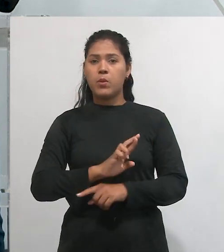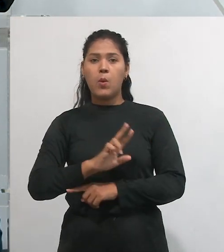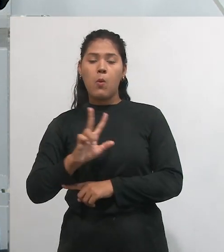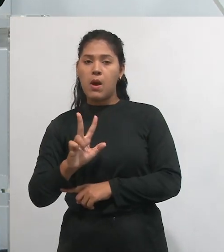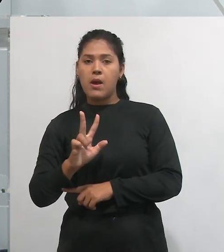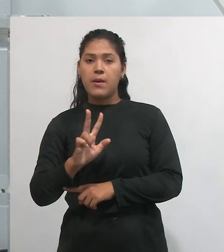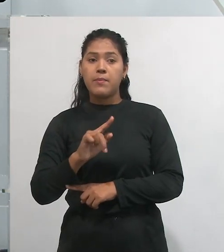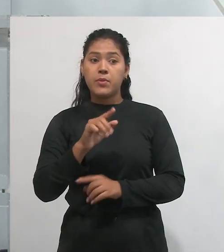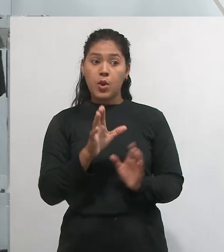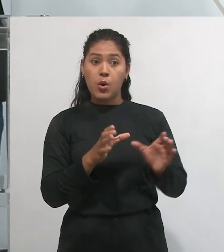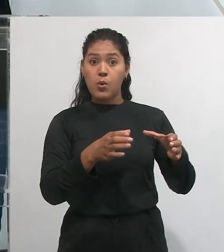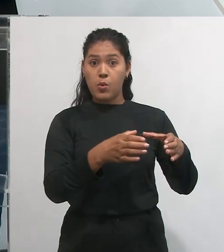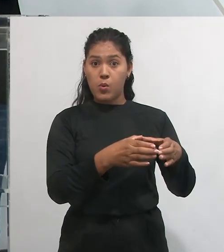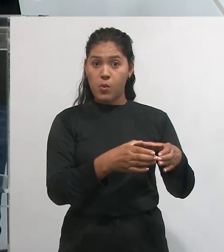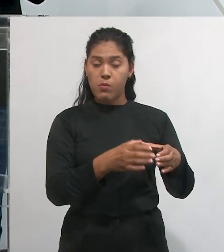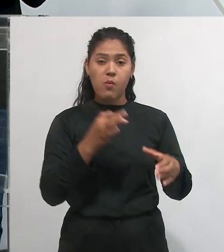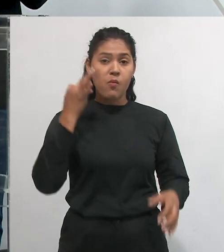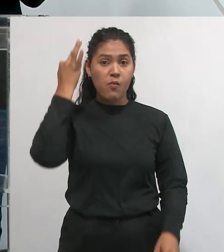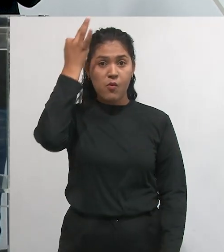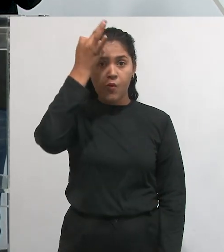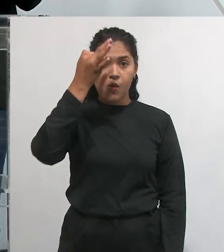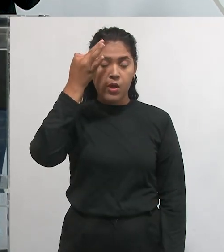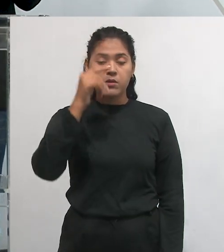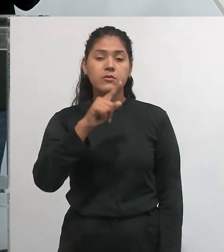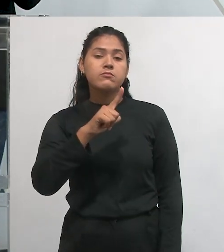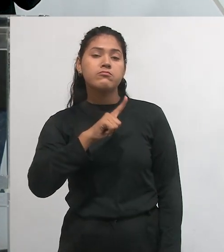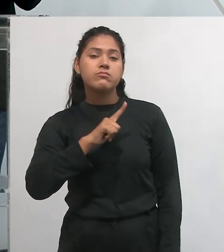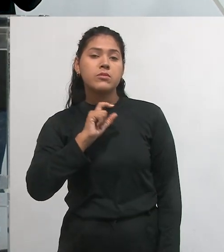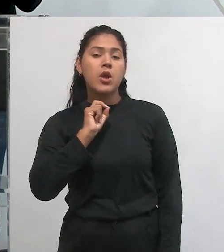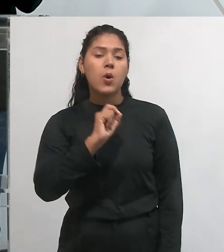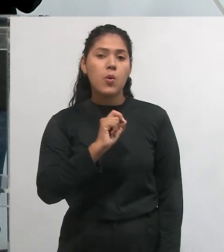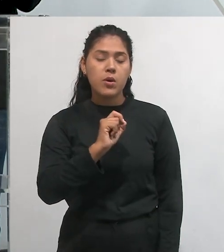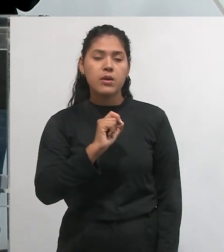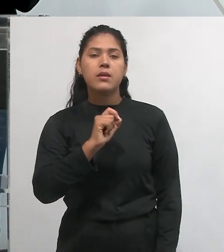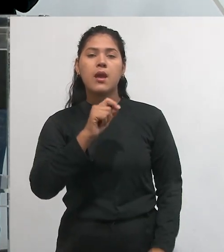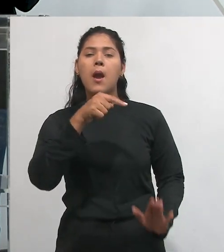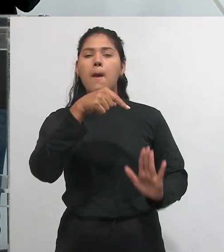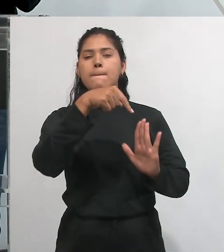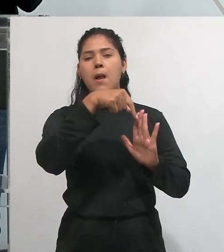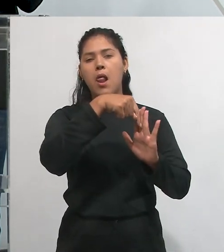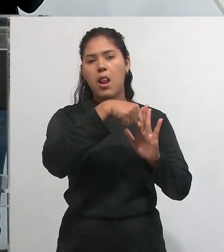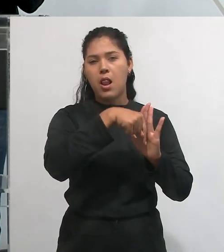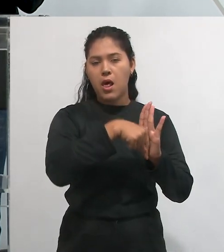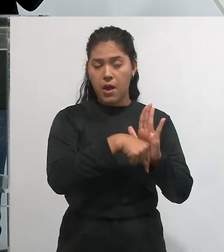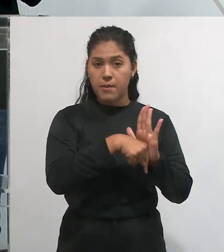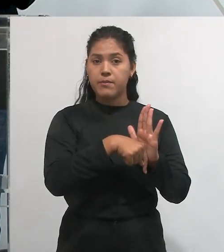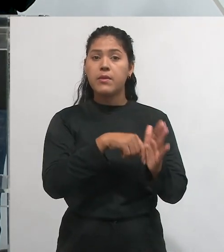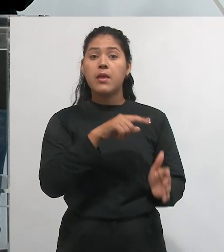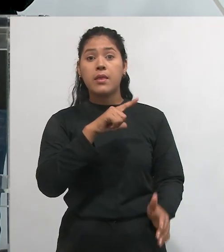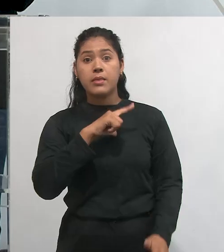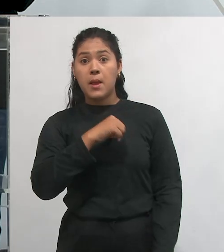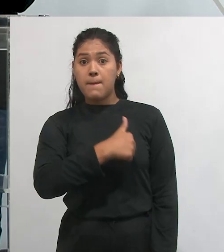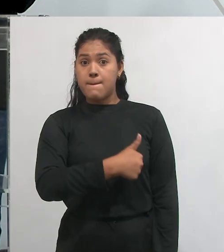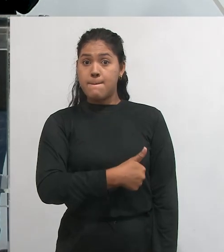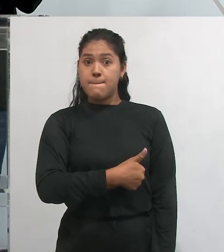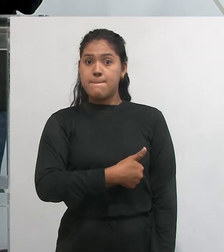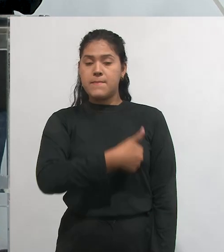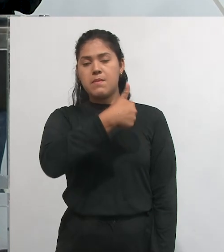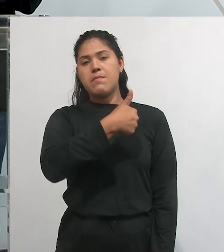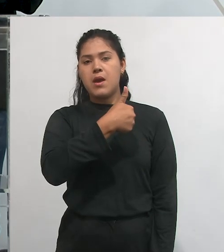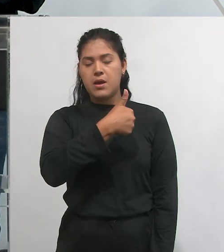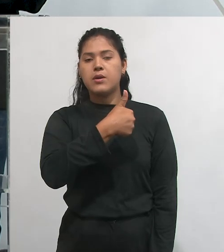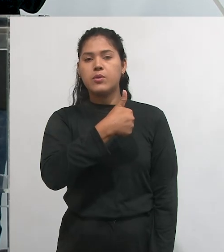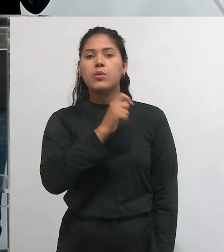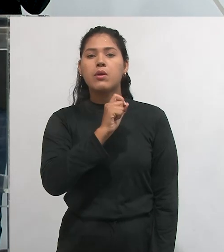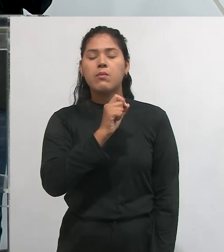Pelo contrário, os sofistas eles partiram do elemento fundamental que é o primeiro filósofo, propriamente dito, chamado